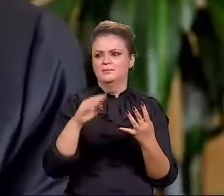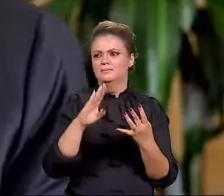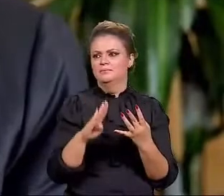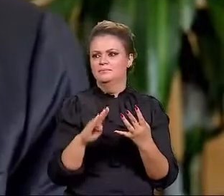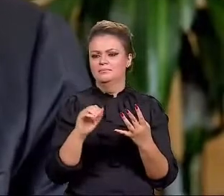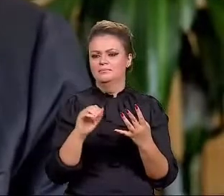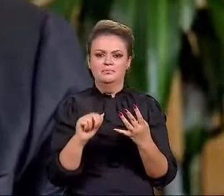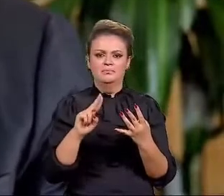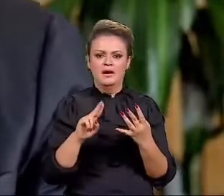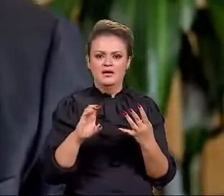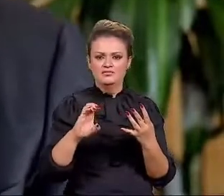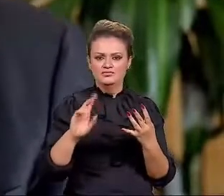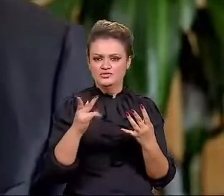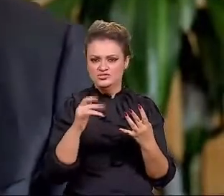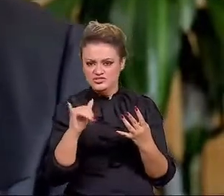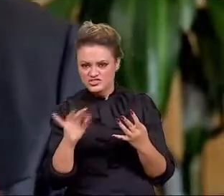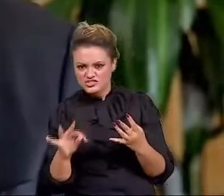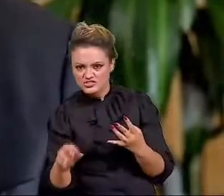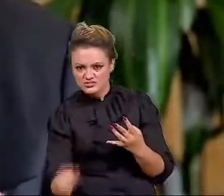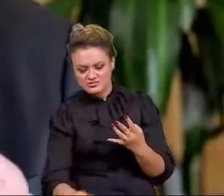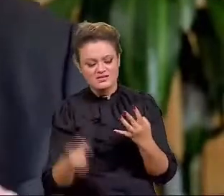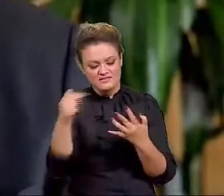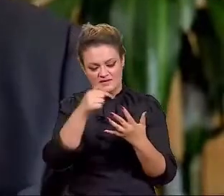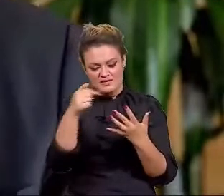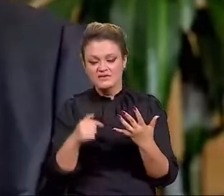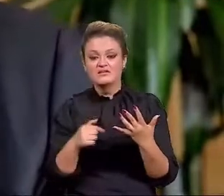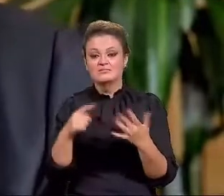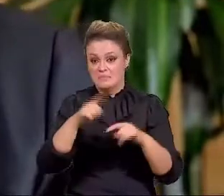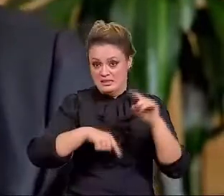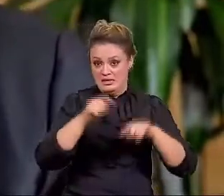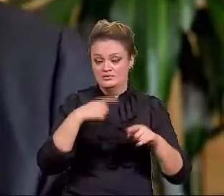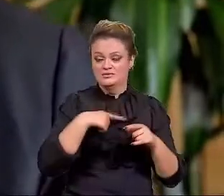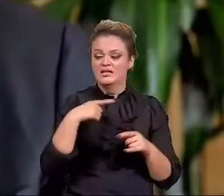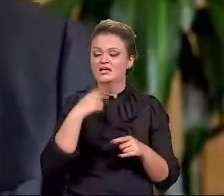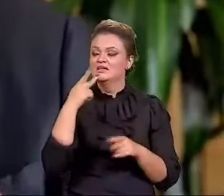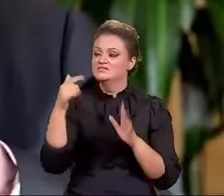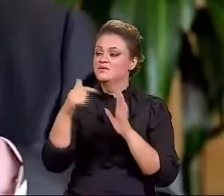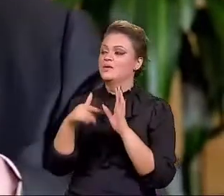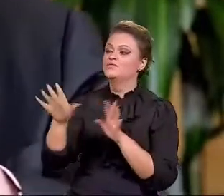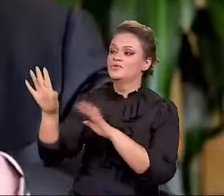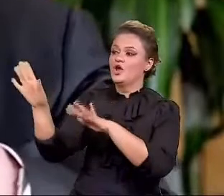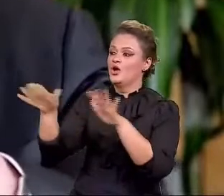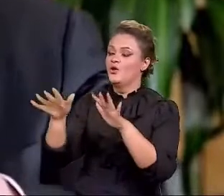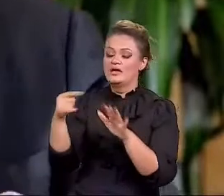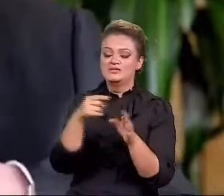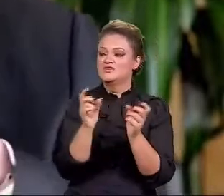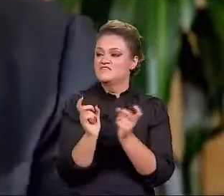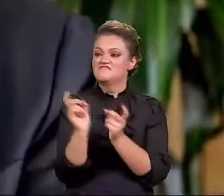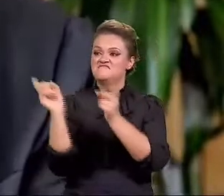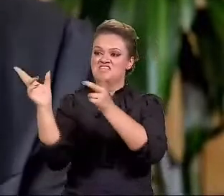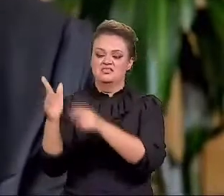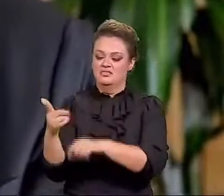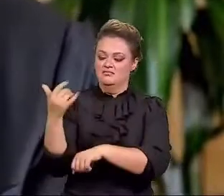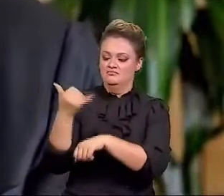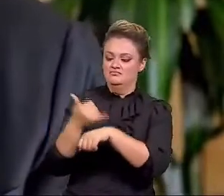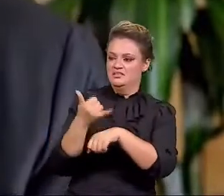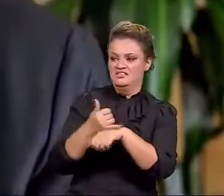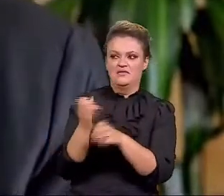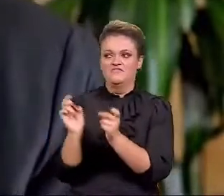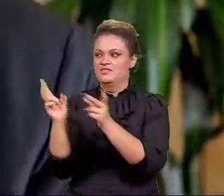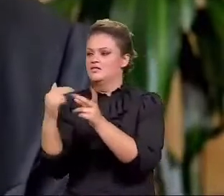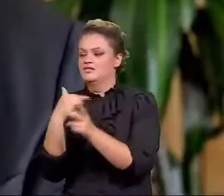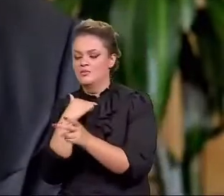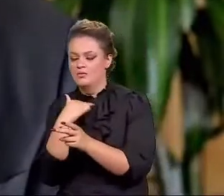agora com o seguinte discurso: esses países não podem exportar minério, eles precisam fazer a transformação no